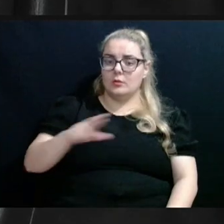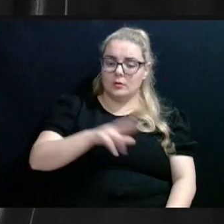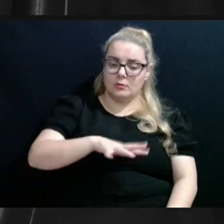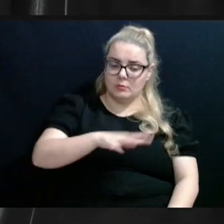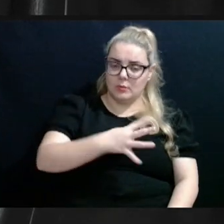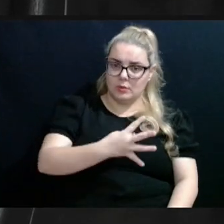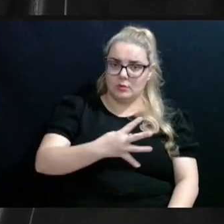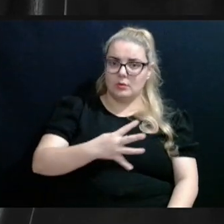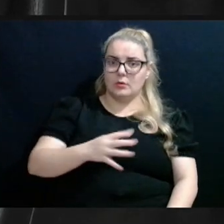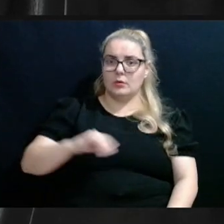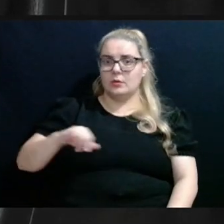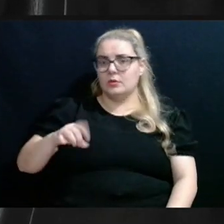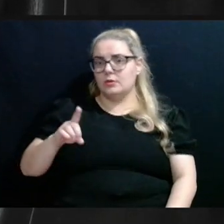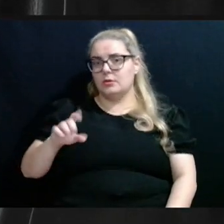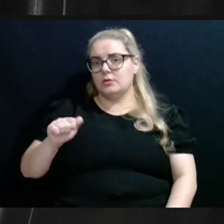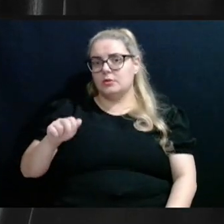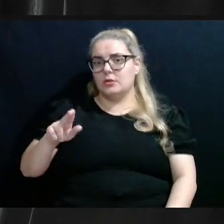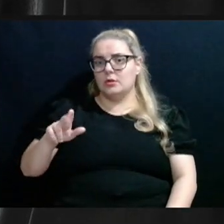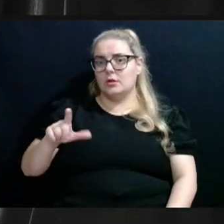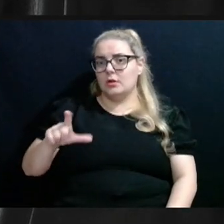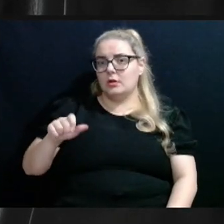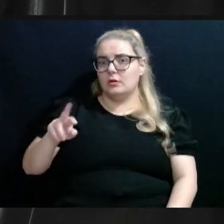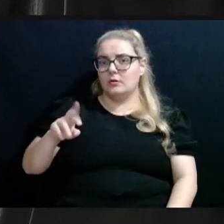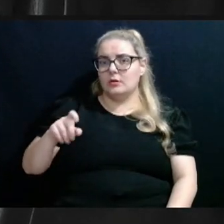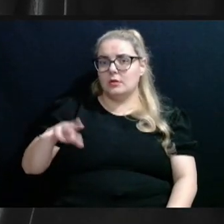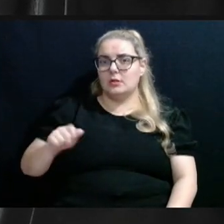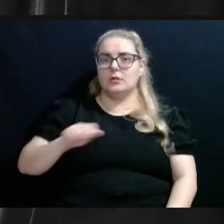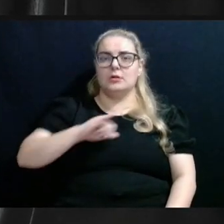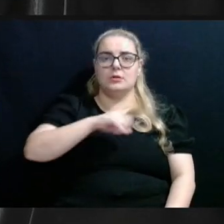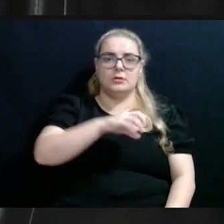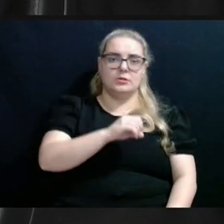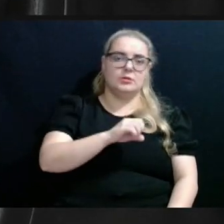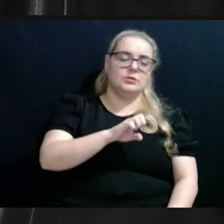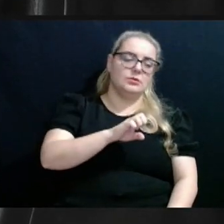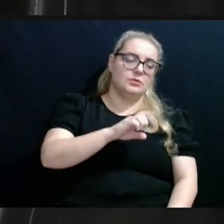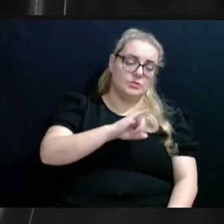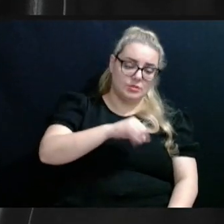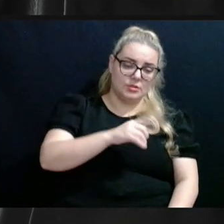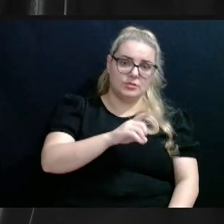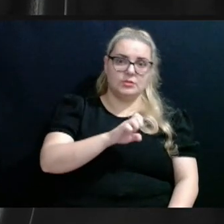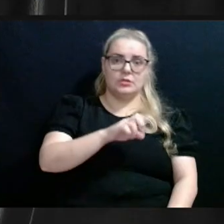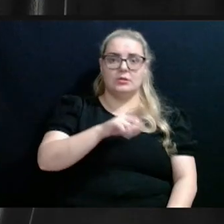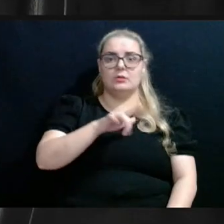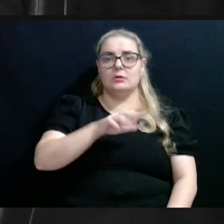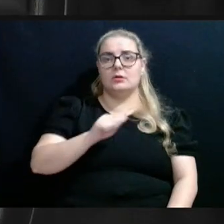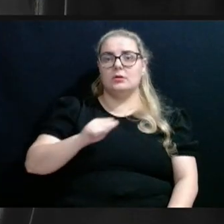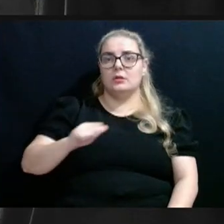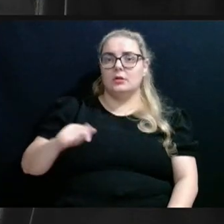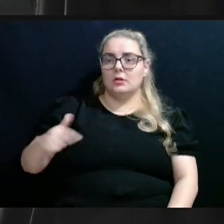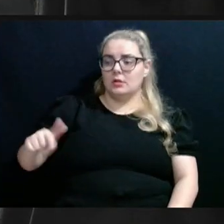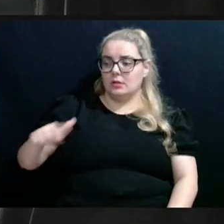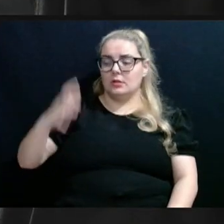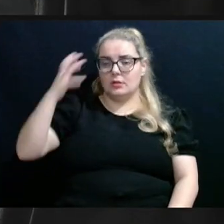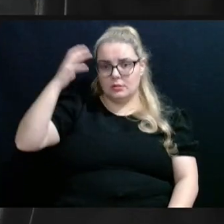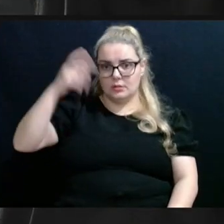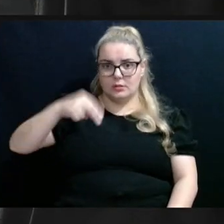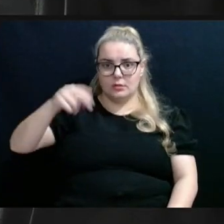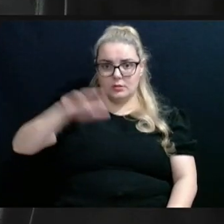Jardim Aurélia, Vila Araucã, Jardim Olina, Chapadão, Bonfim, Taquaral, Guanabara, aquela região norte.